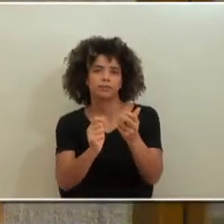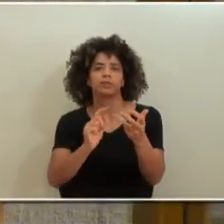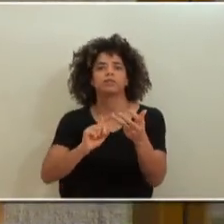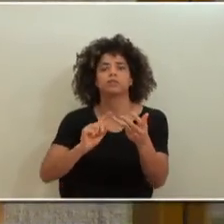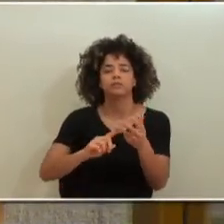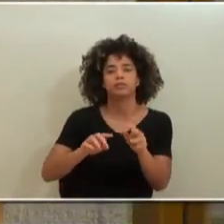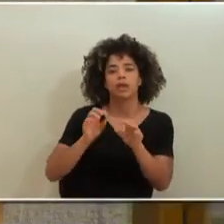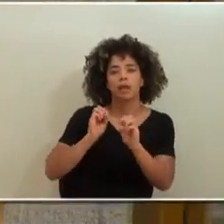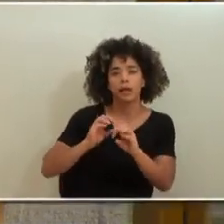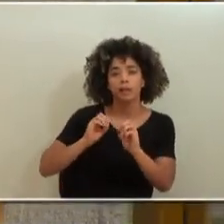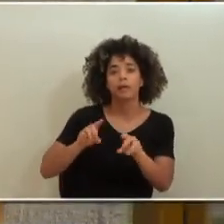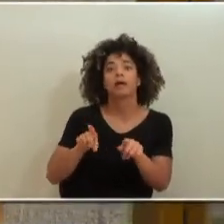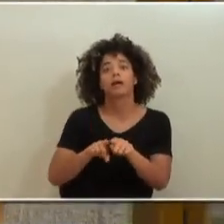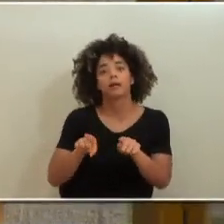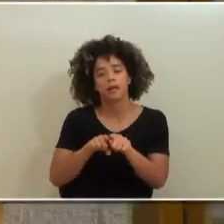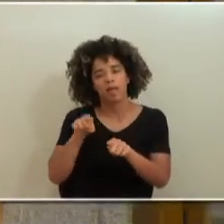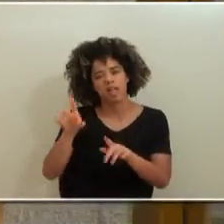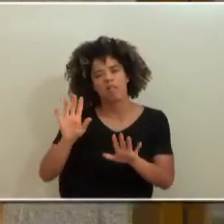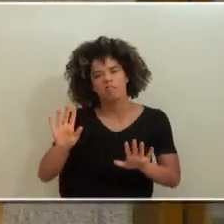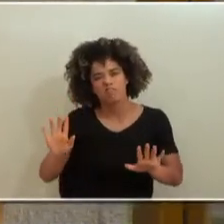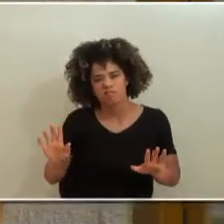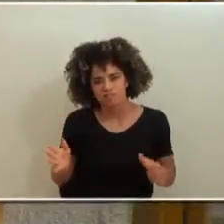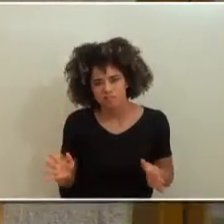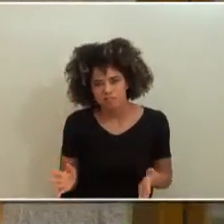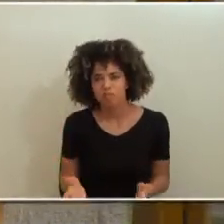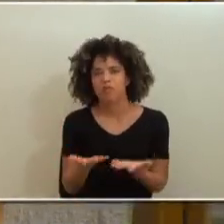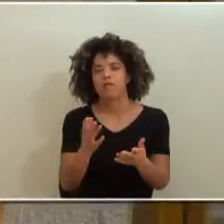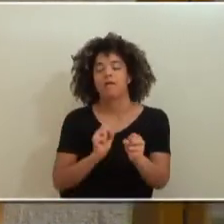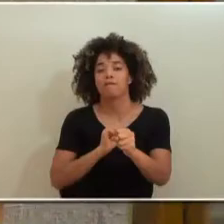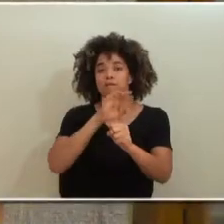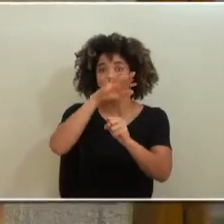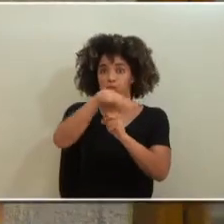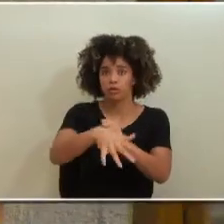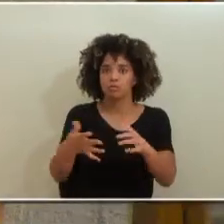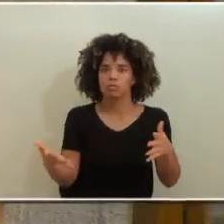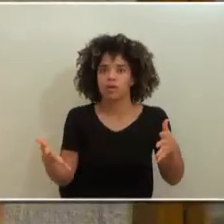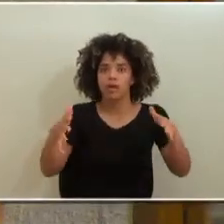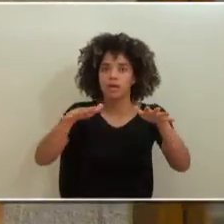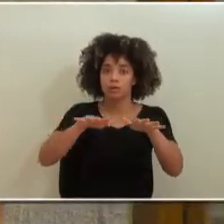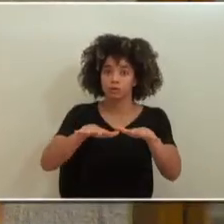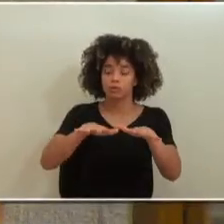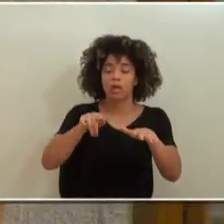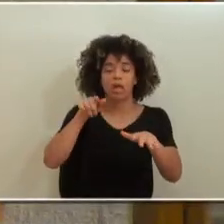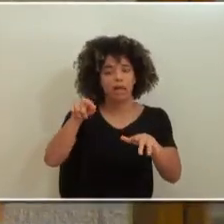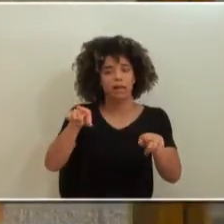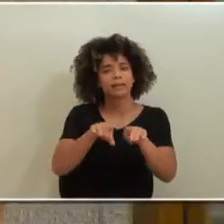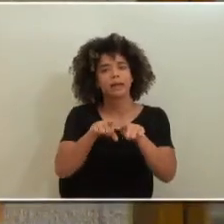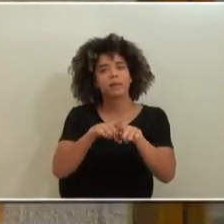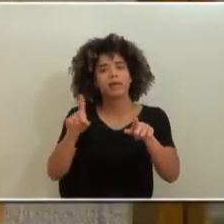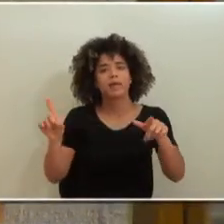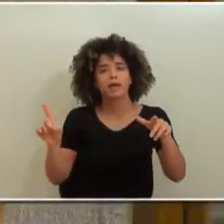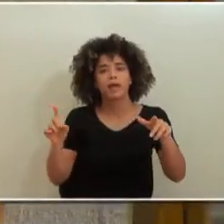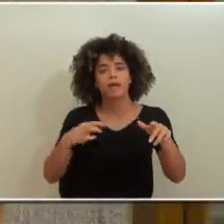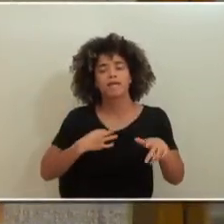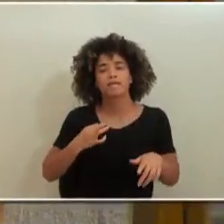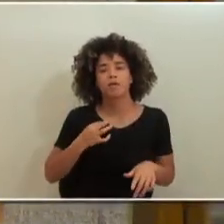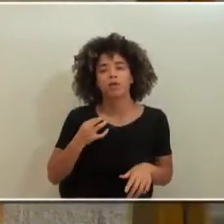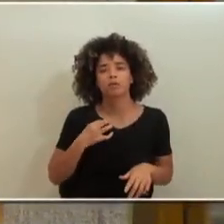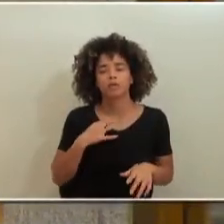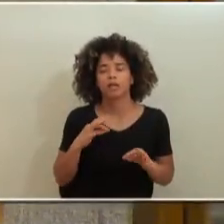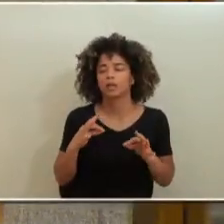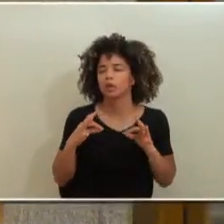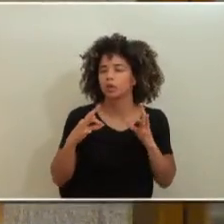Iguaçu mais inclusiva. Como voluntário em todos os níveis da União dos Escoteiros do Brasil, Chefe